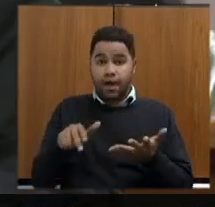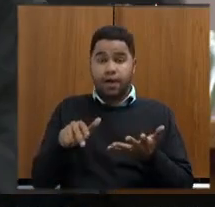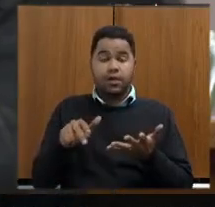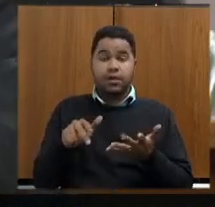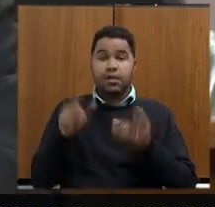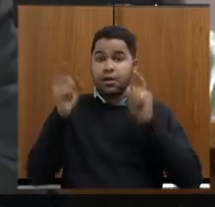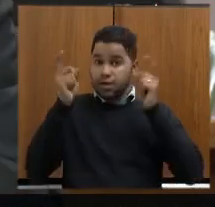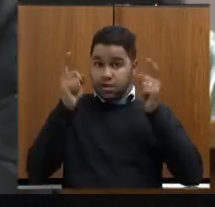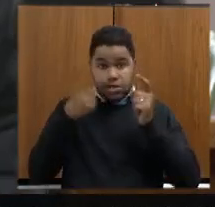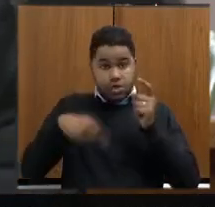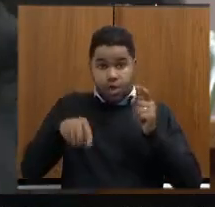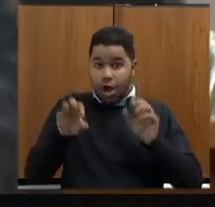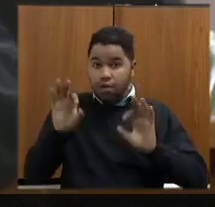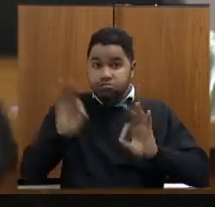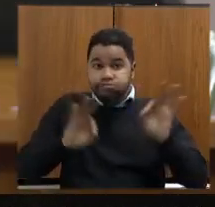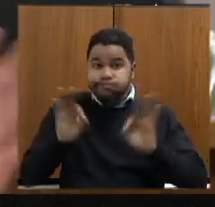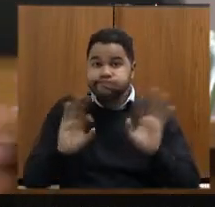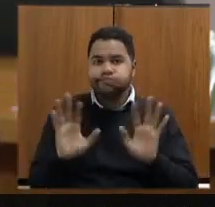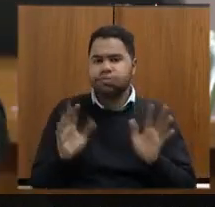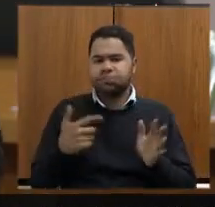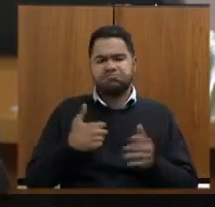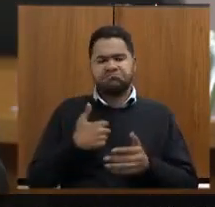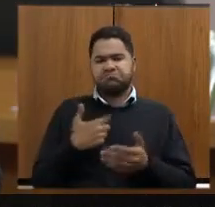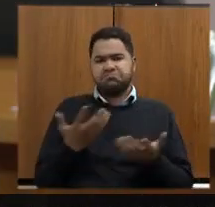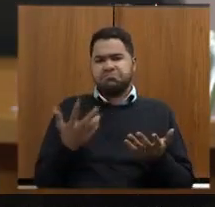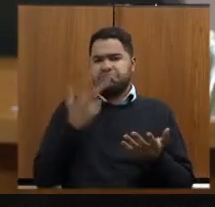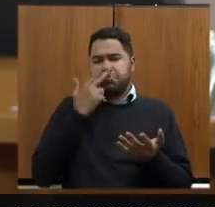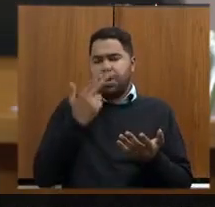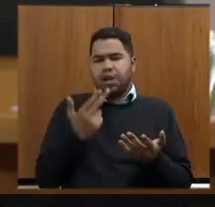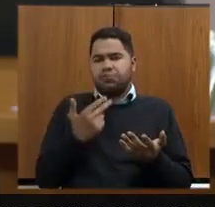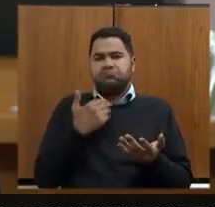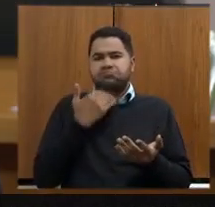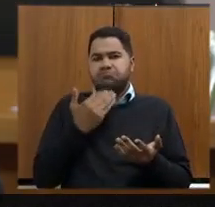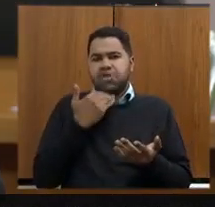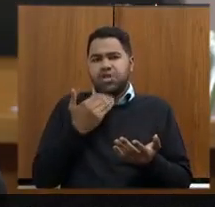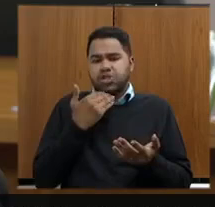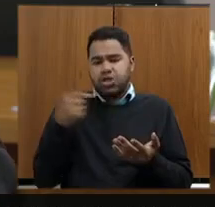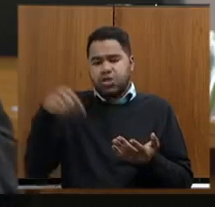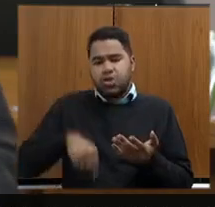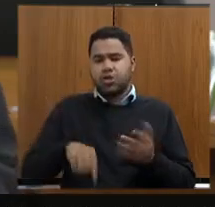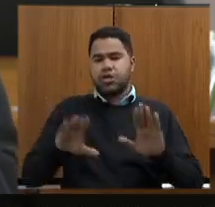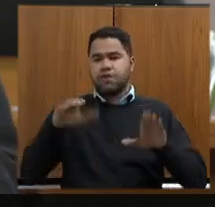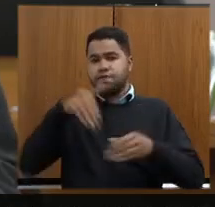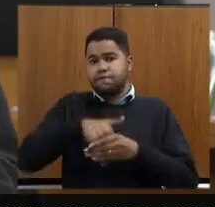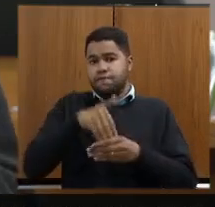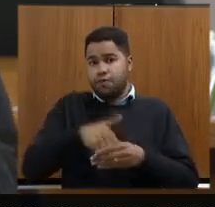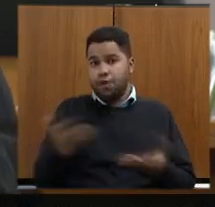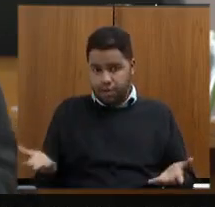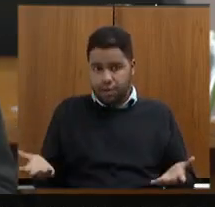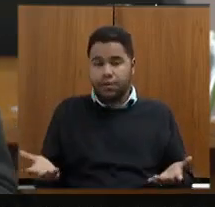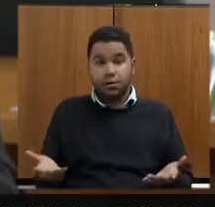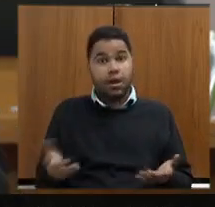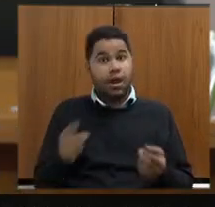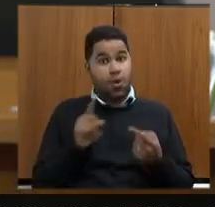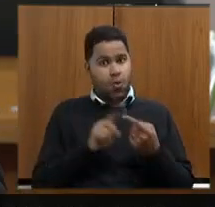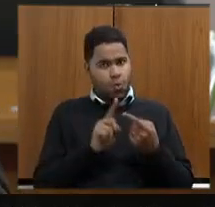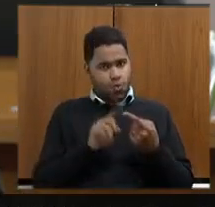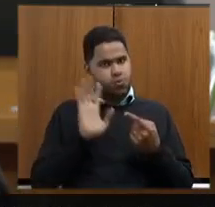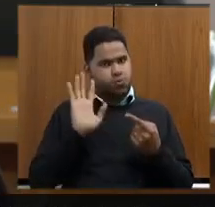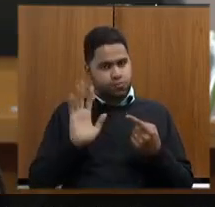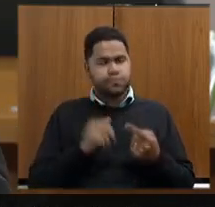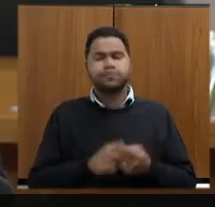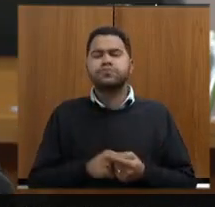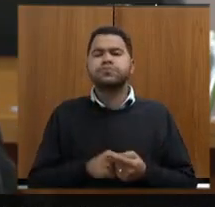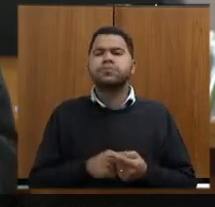olha se a gente não puder mexer nem assim então aí não faz sentido passado pela Assembleia bom então esse é um um ponto né